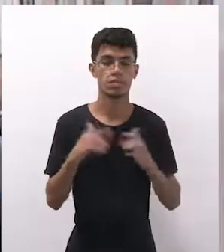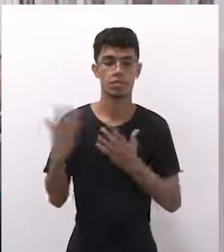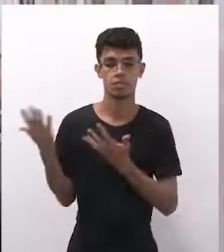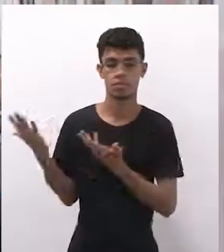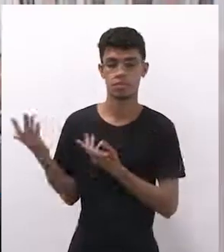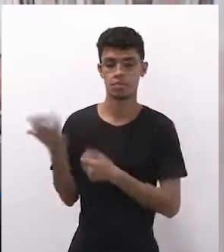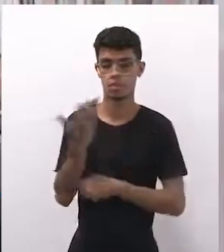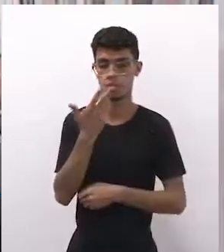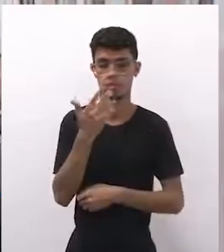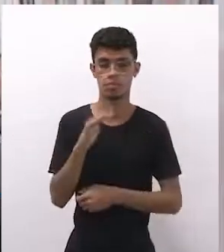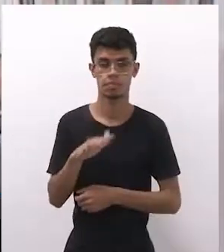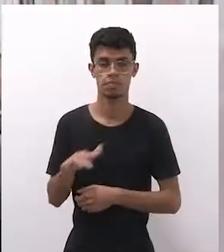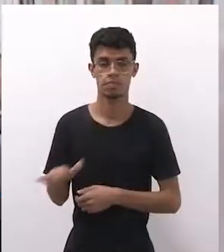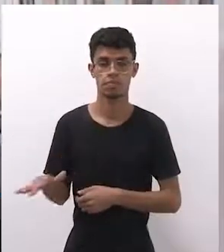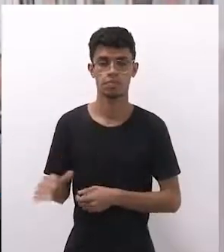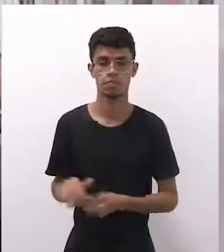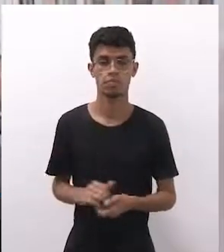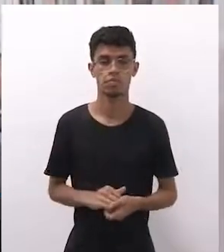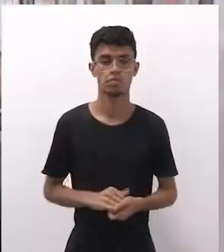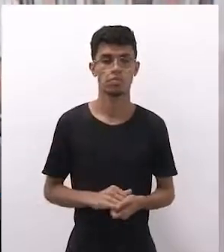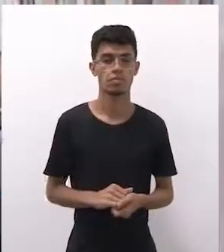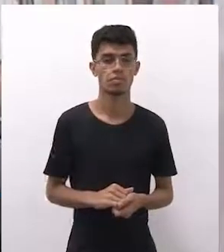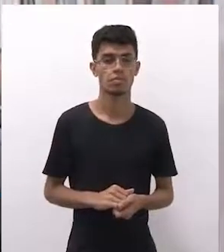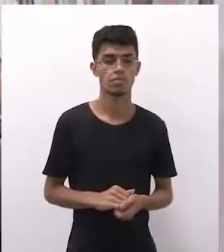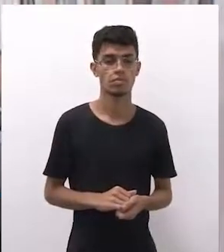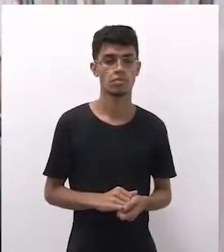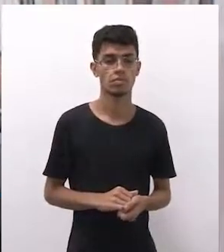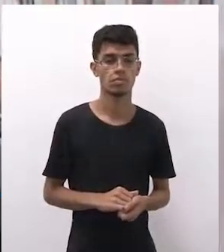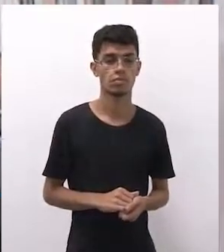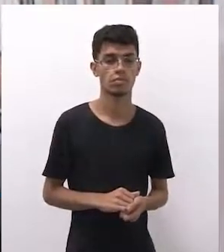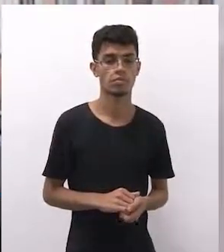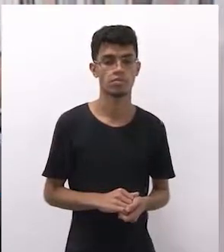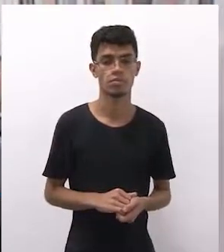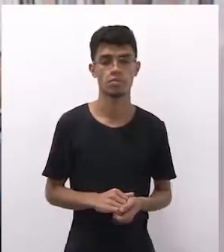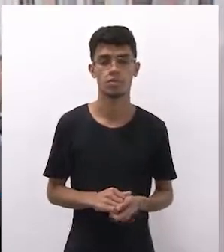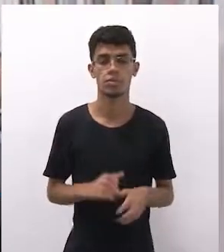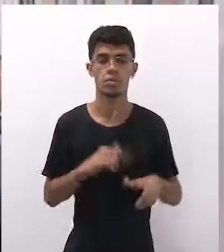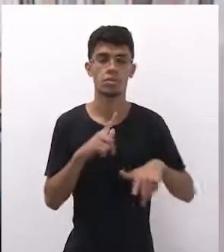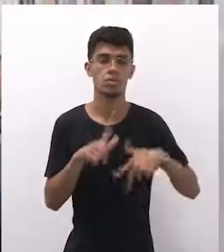entrando, né, nesse ponto, né? Também como força de trabalho.